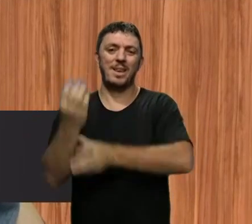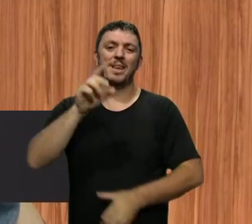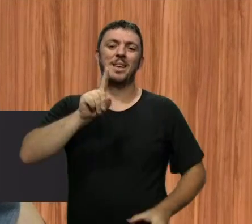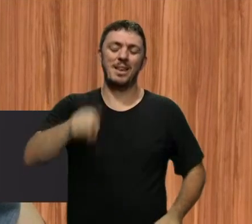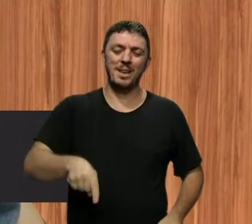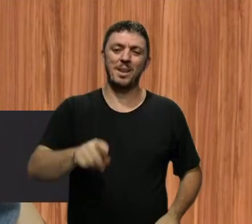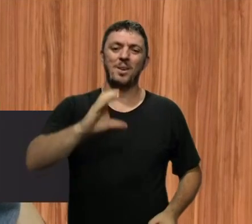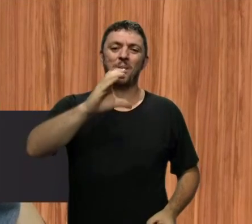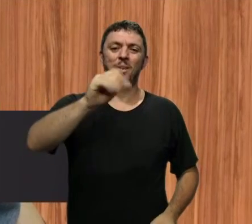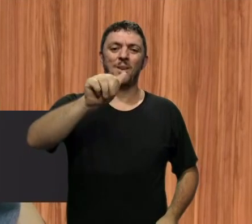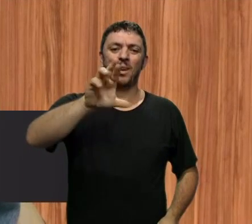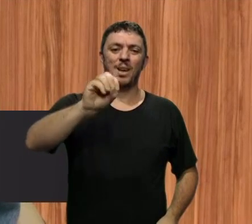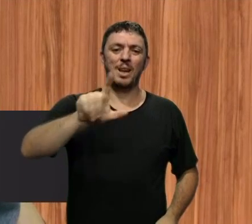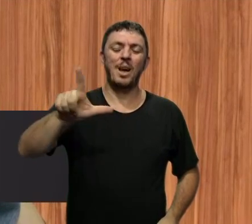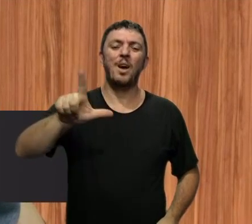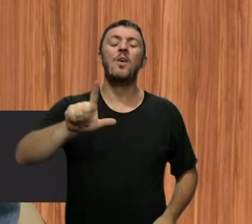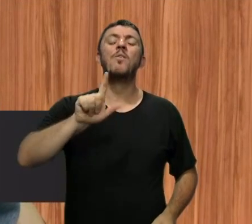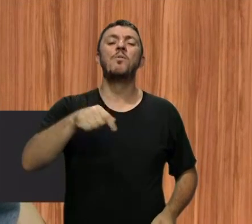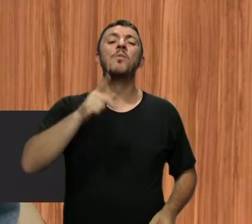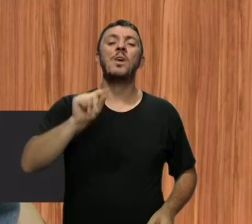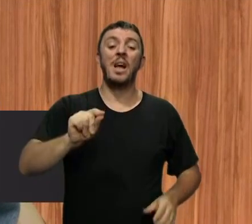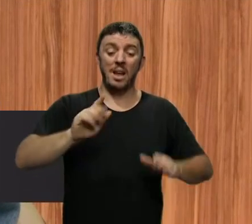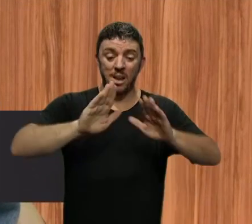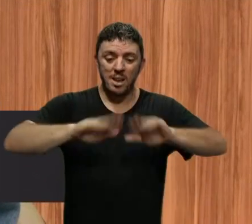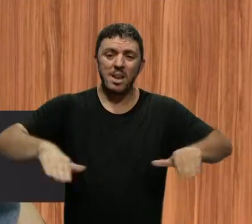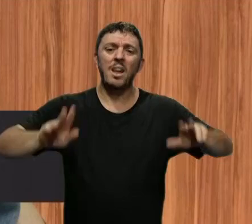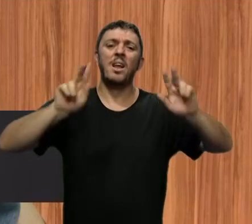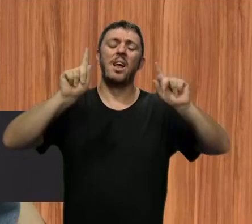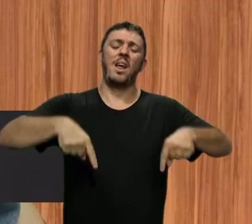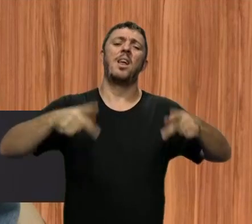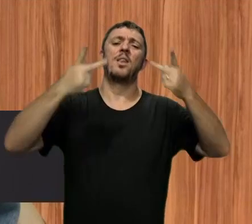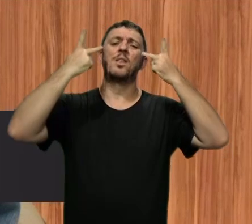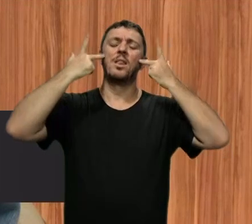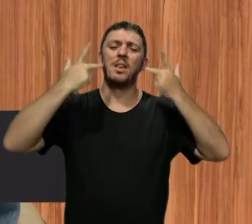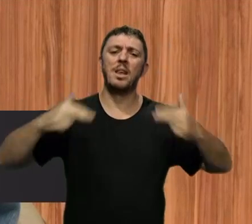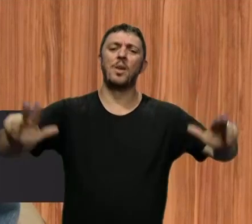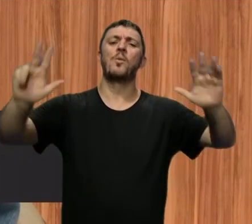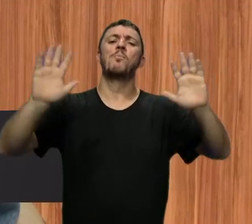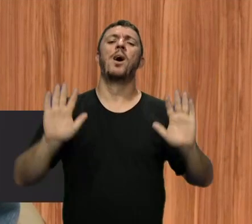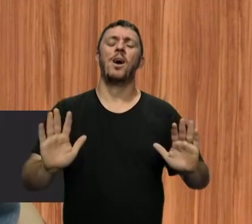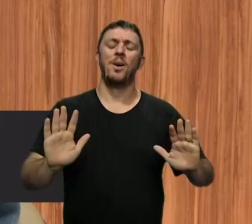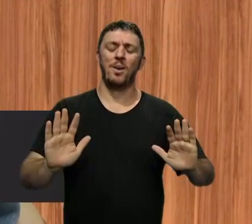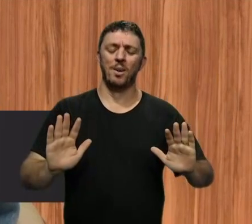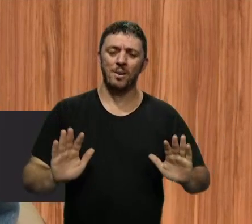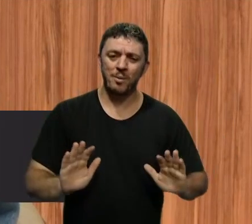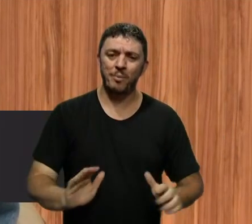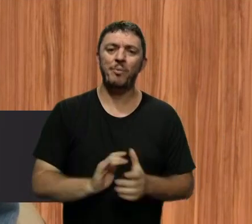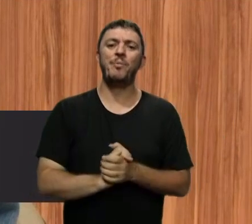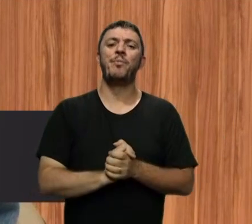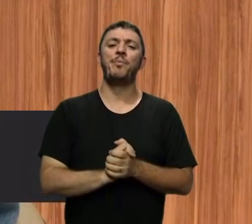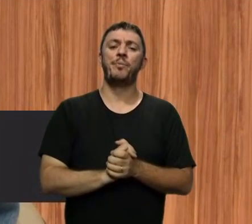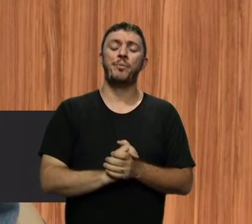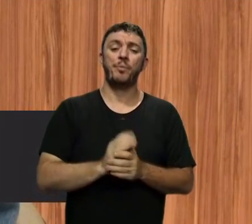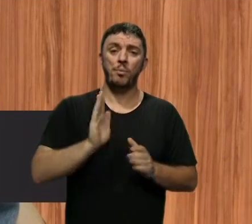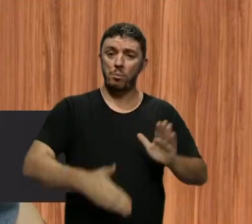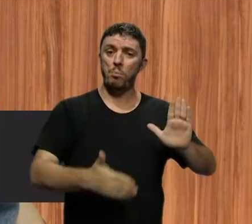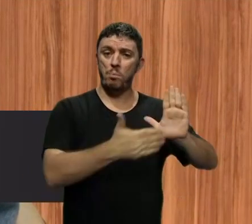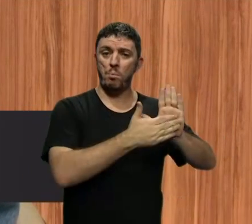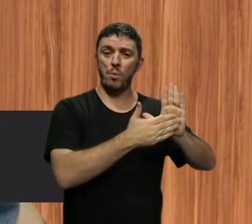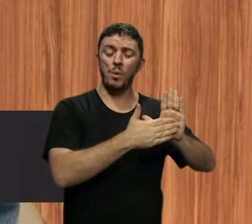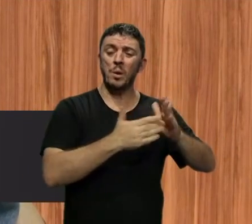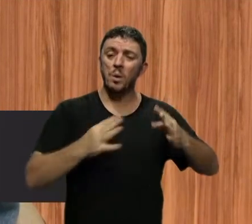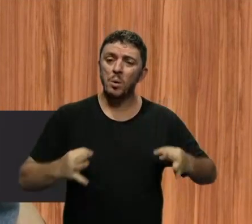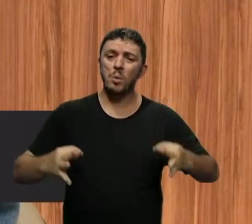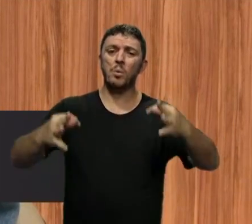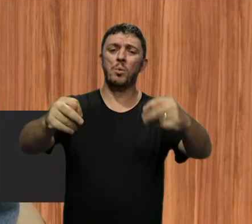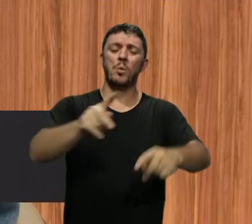é Natural. O objetivo da brincadeira foi propor a todos os educadores das escolas aqui de Jundiaí a